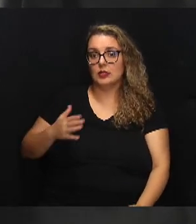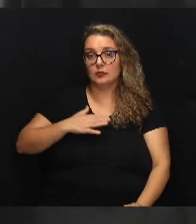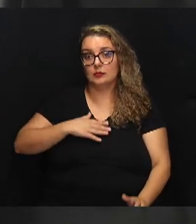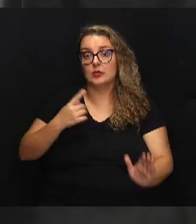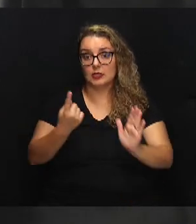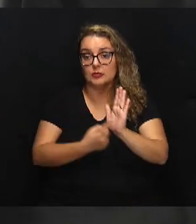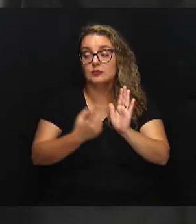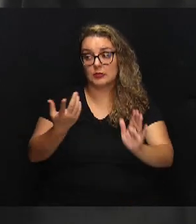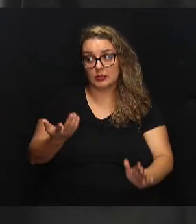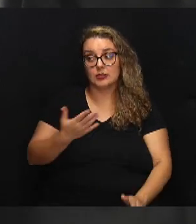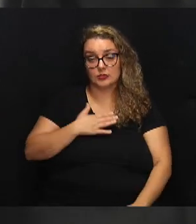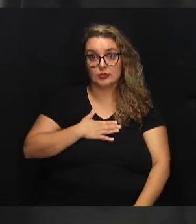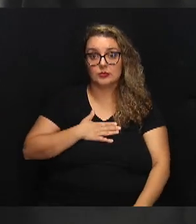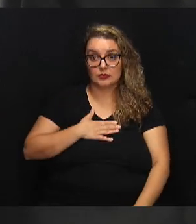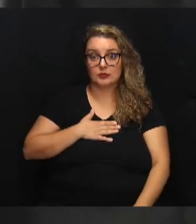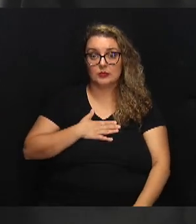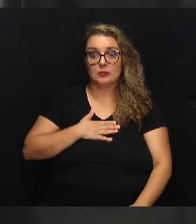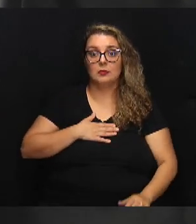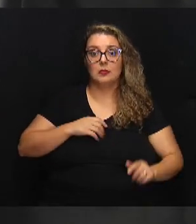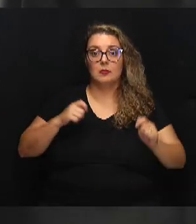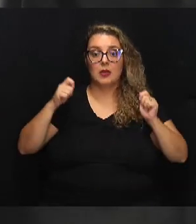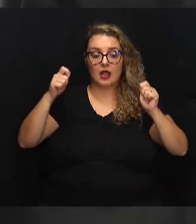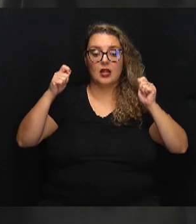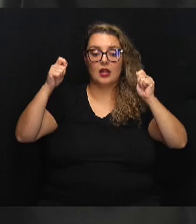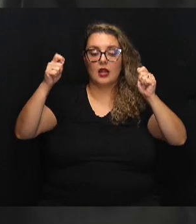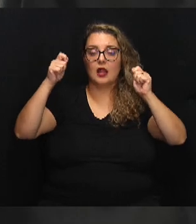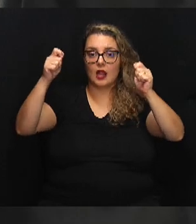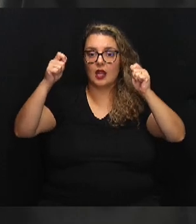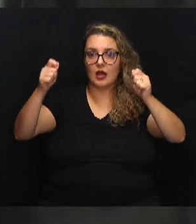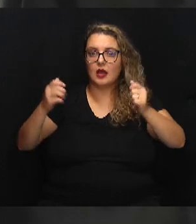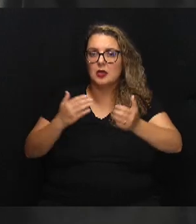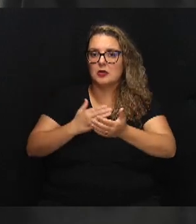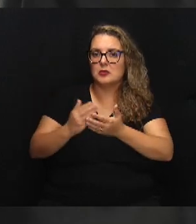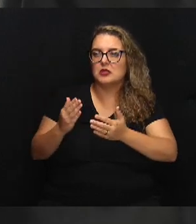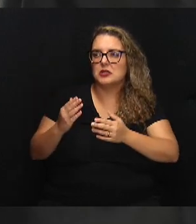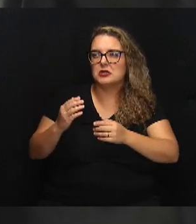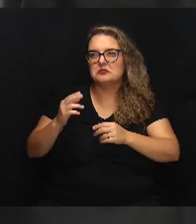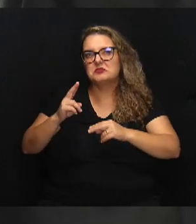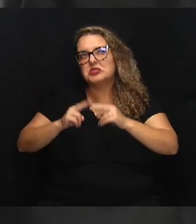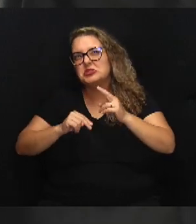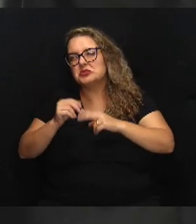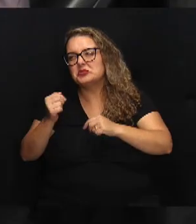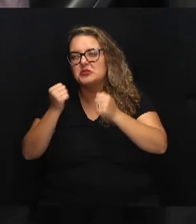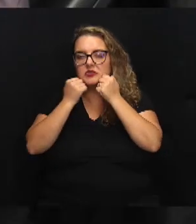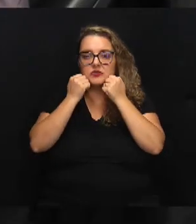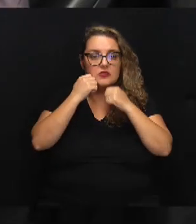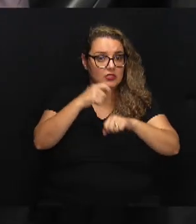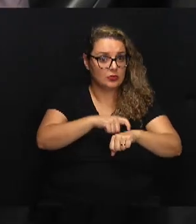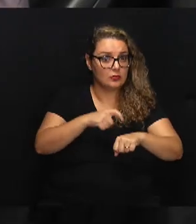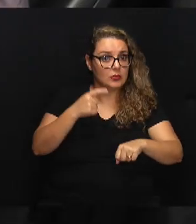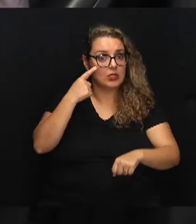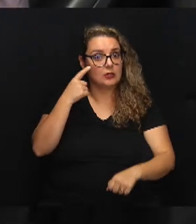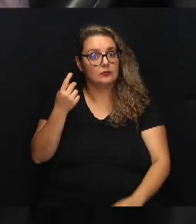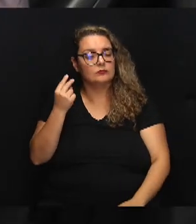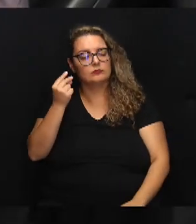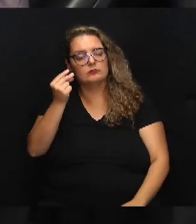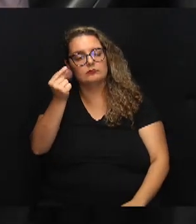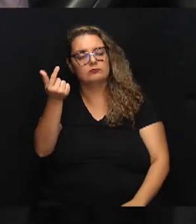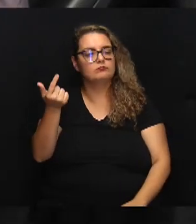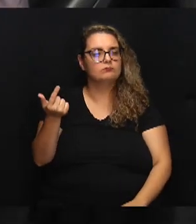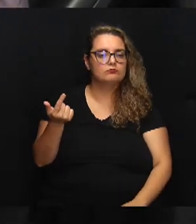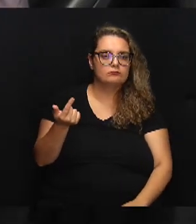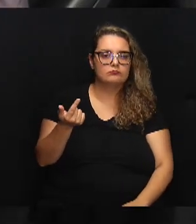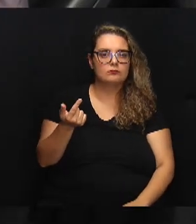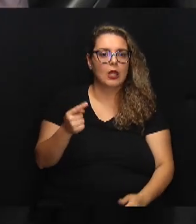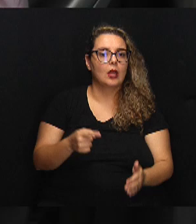lembro que as manifestações começaram ali mais ou menos em junho, julho. Foi naquele momento que você teve, digamos que,